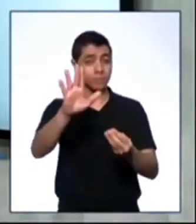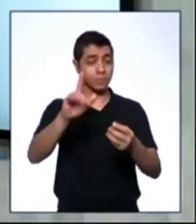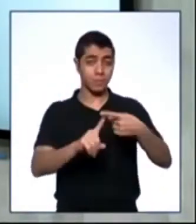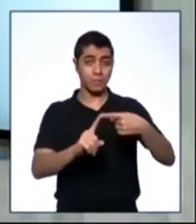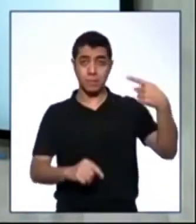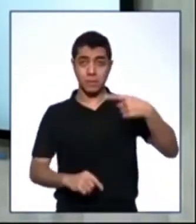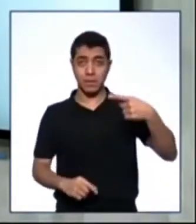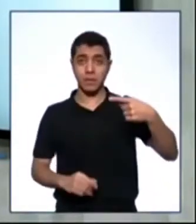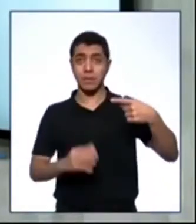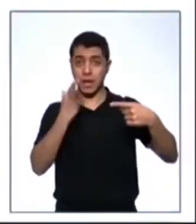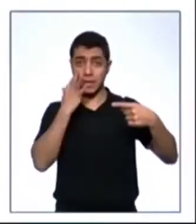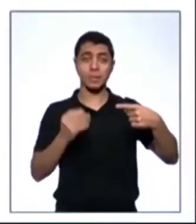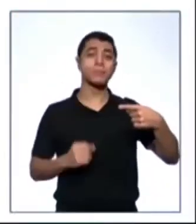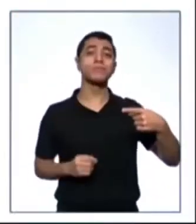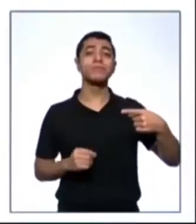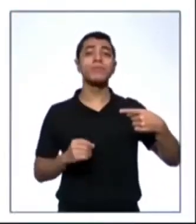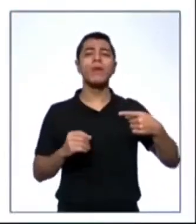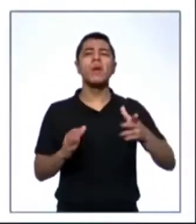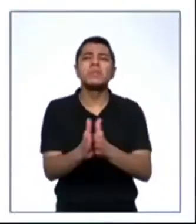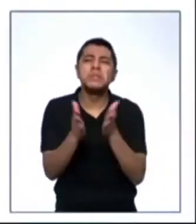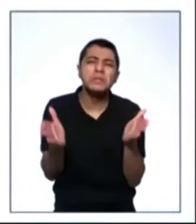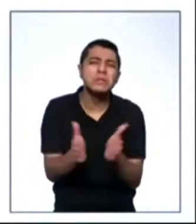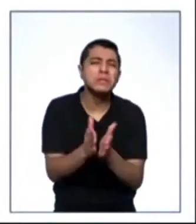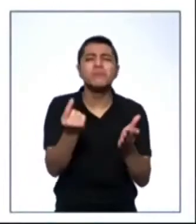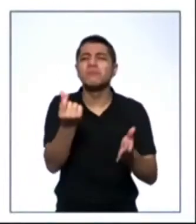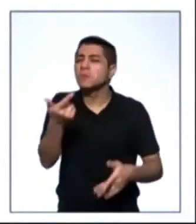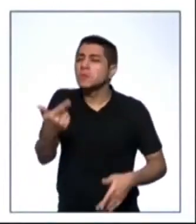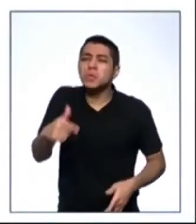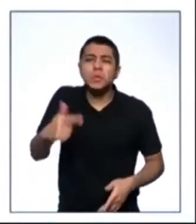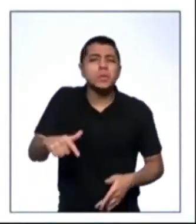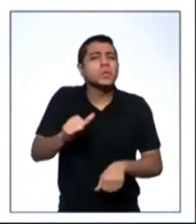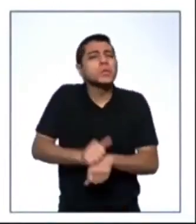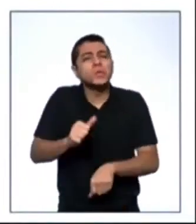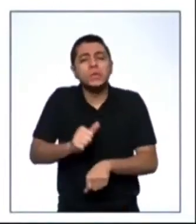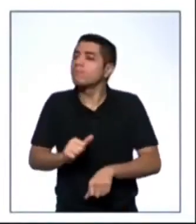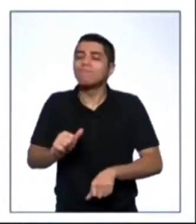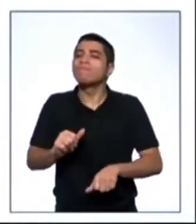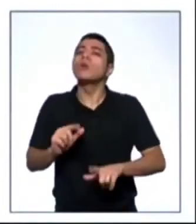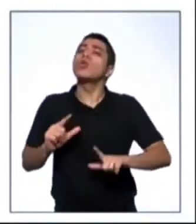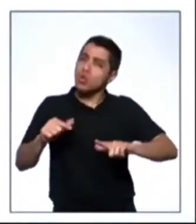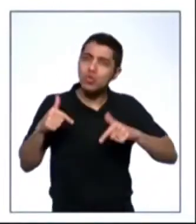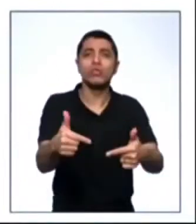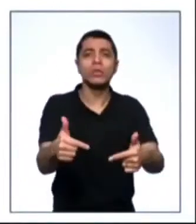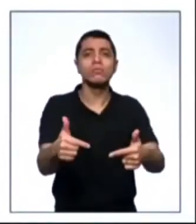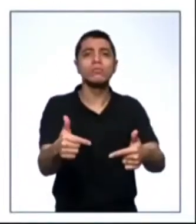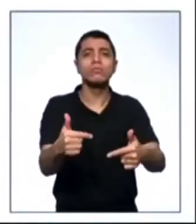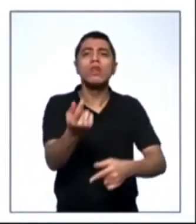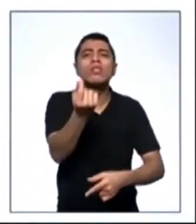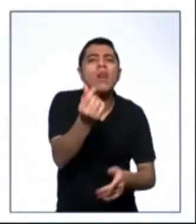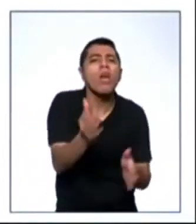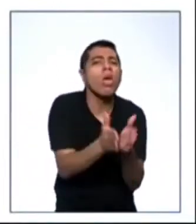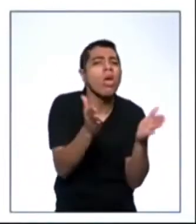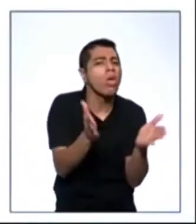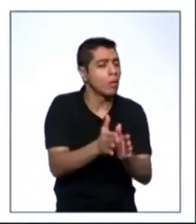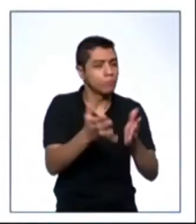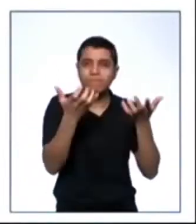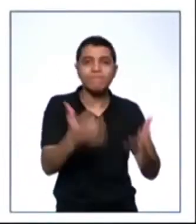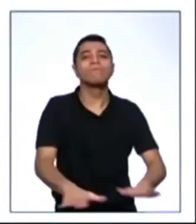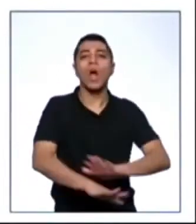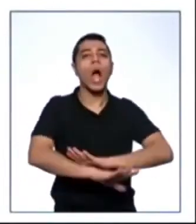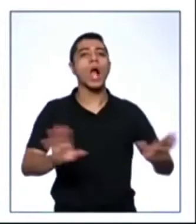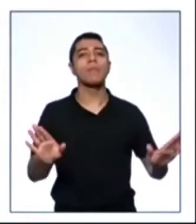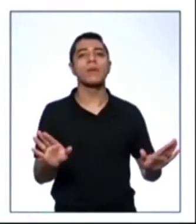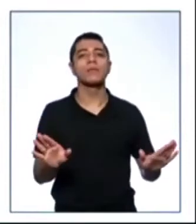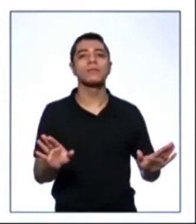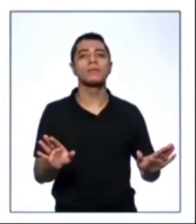slide. Luta contra a miséria, tá? Essa plebe é uma plebe que vai lutar para acabar com a sua miséria. Gente, talvez essa seja a luta mais